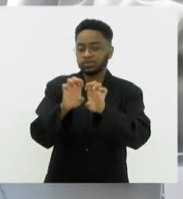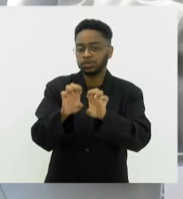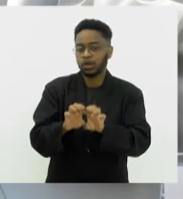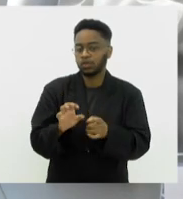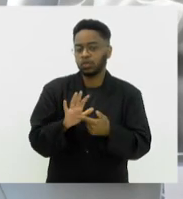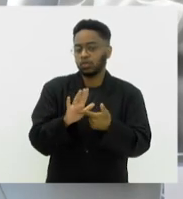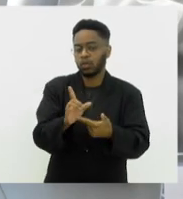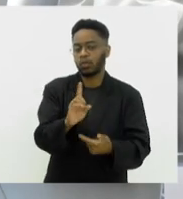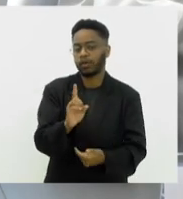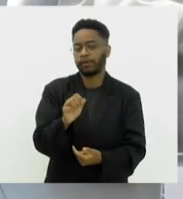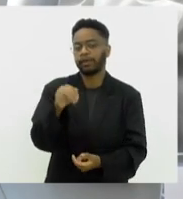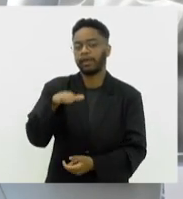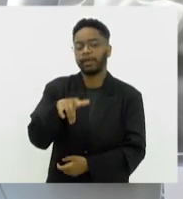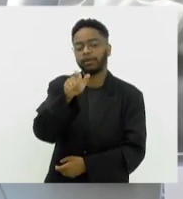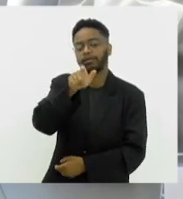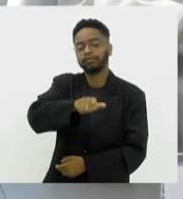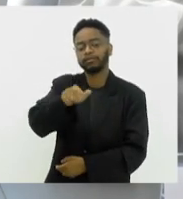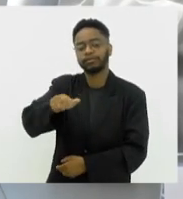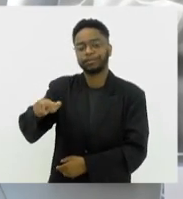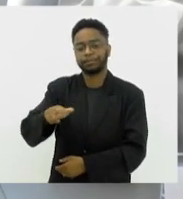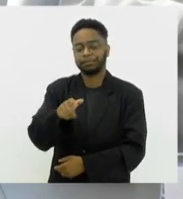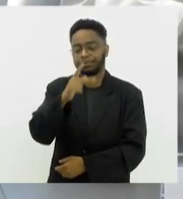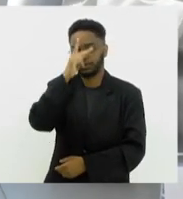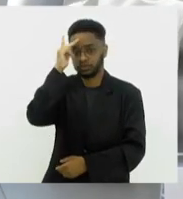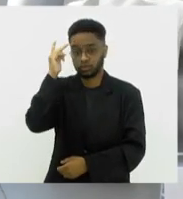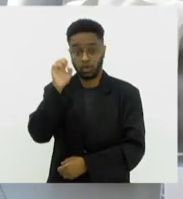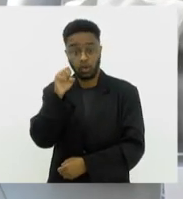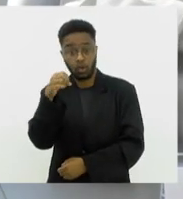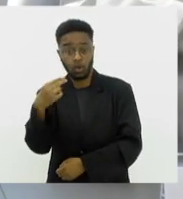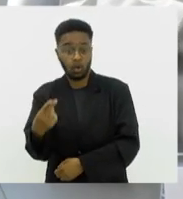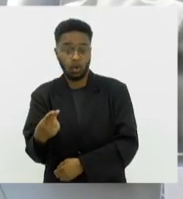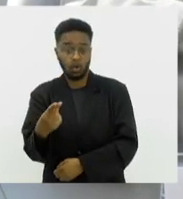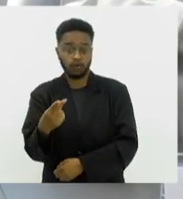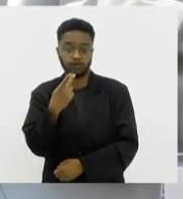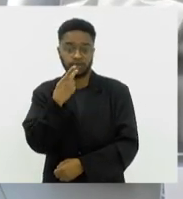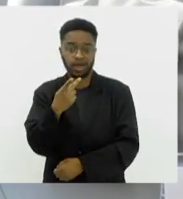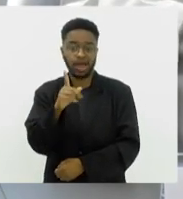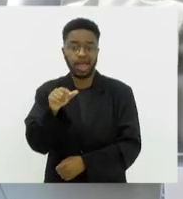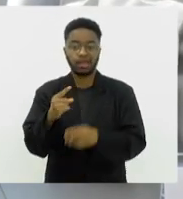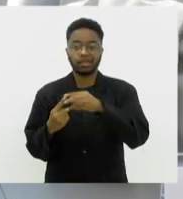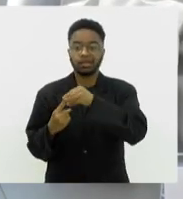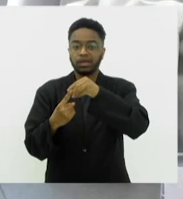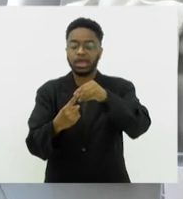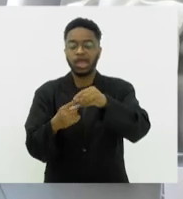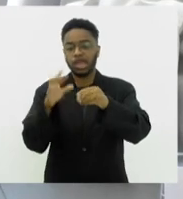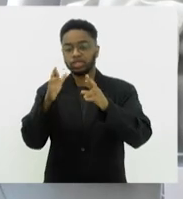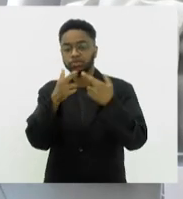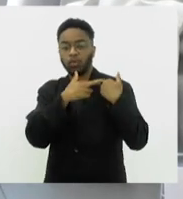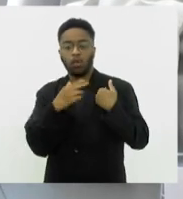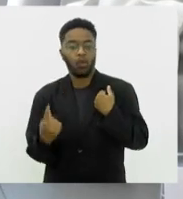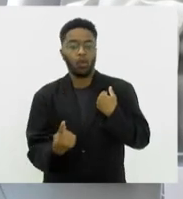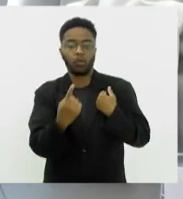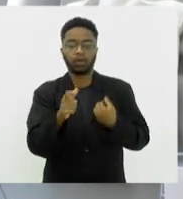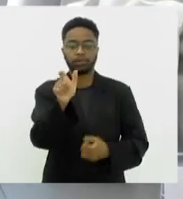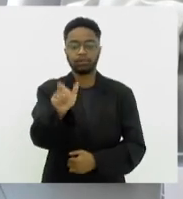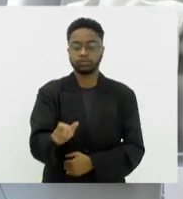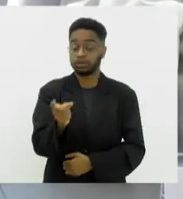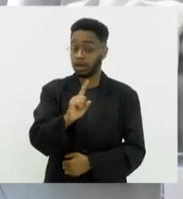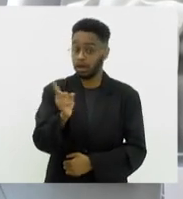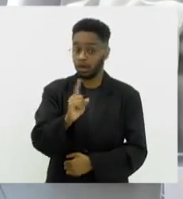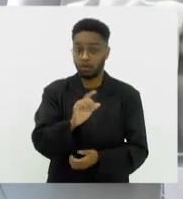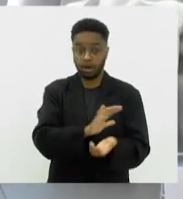quem é a pessoa x y z ou individualizar o racismo pelo contrário ele vai